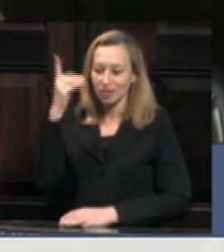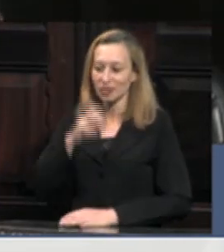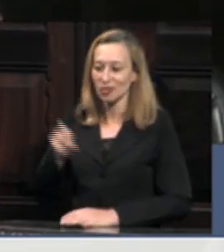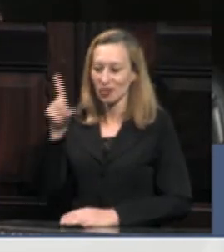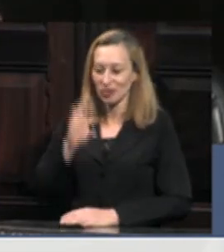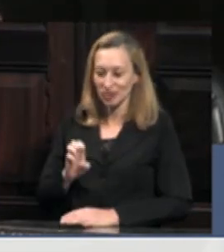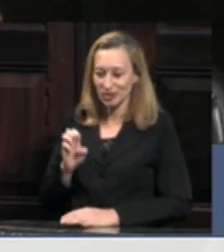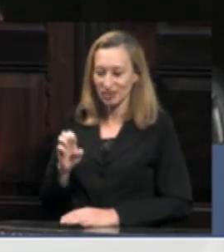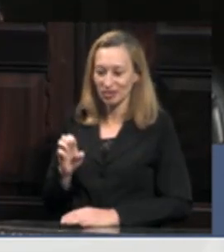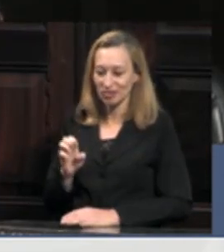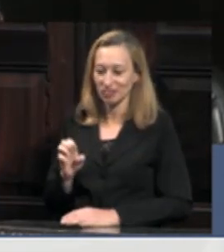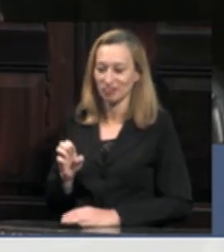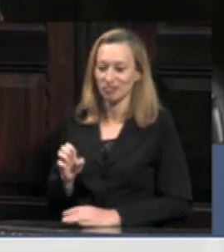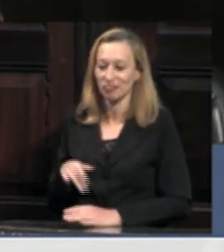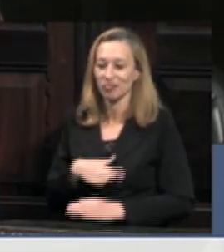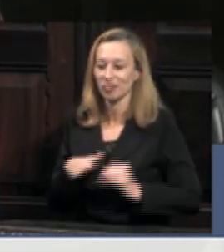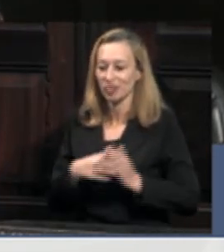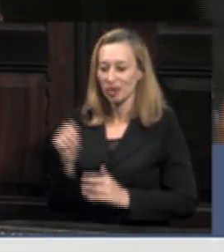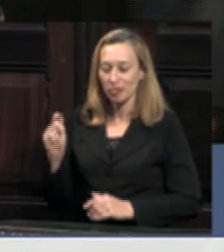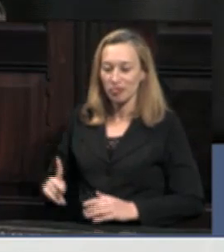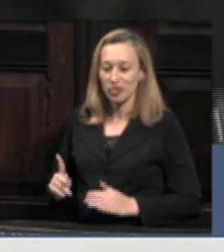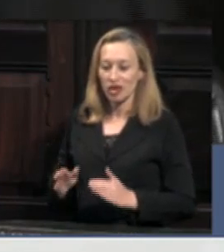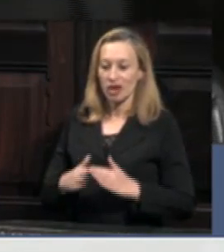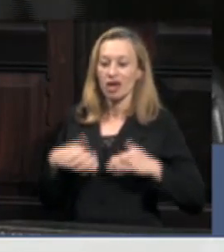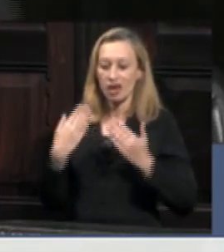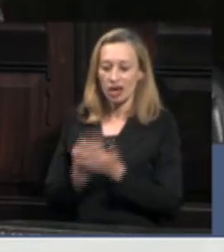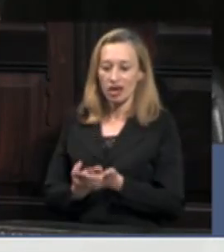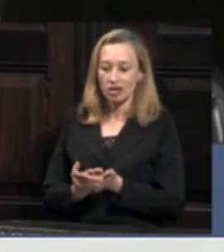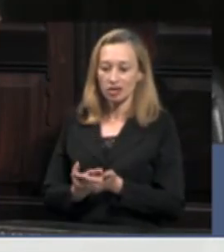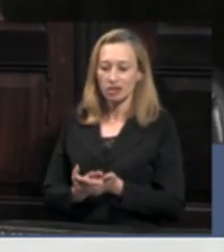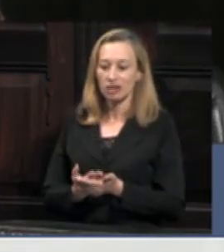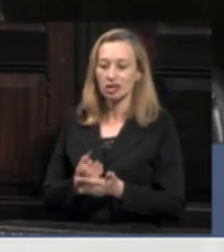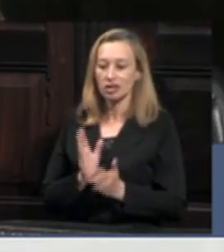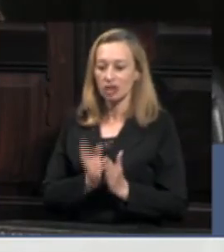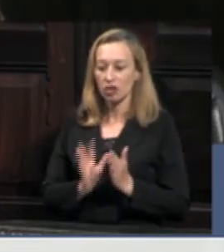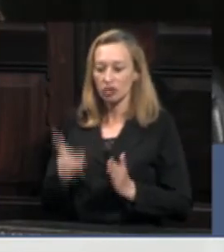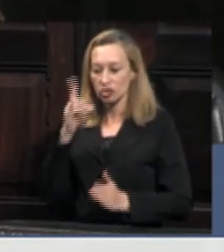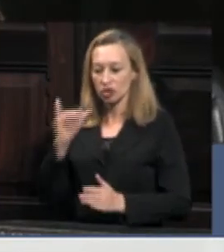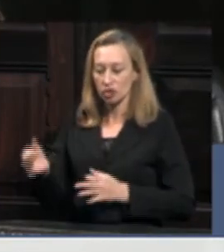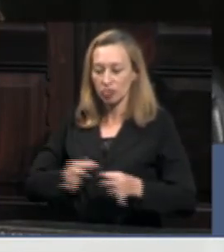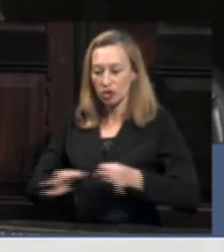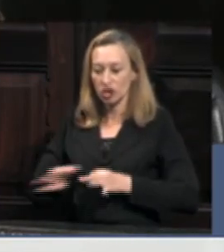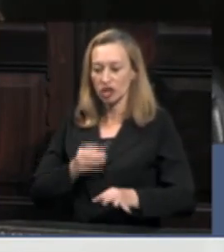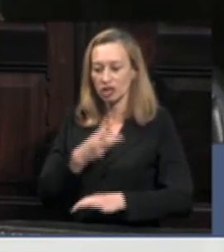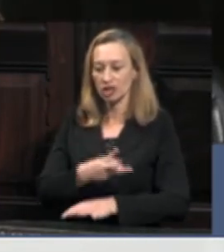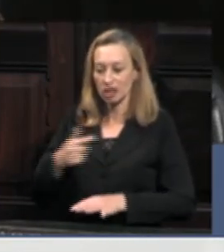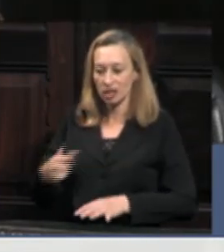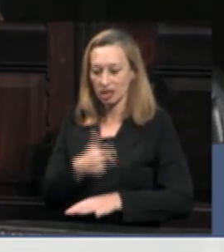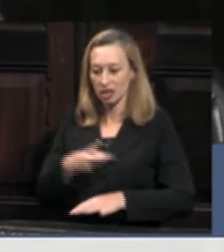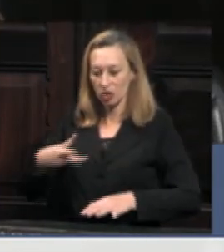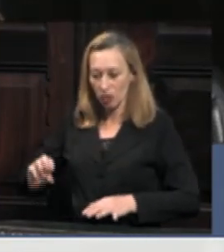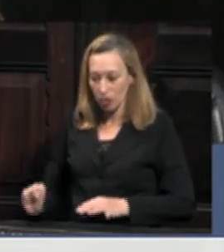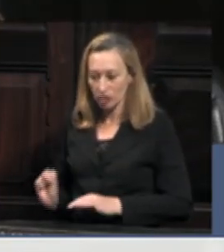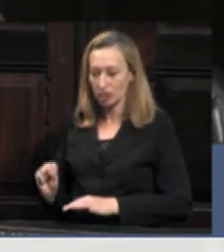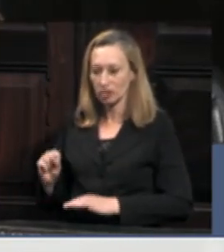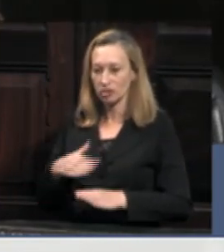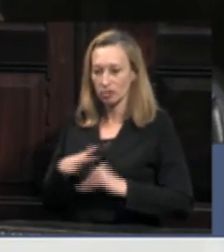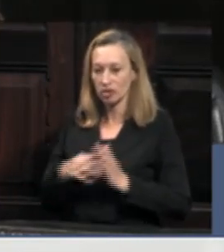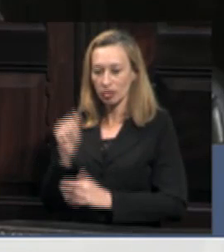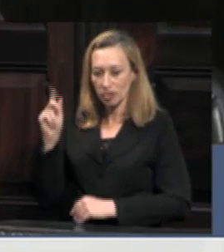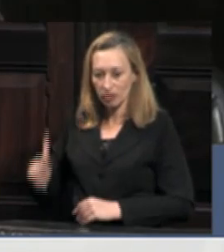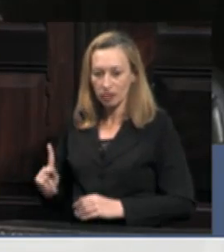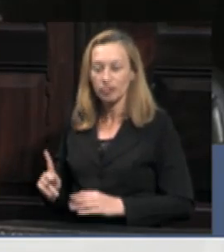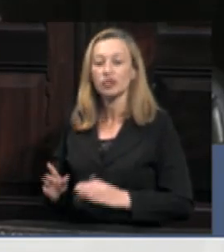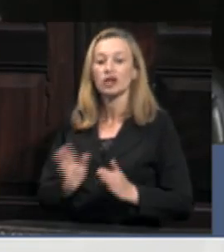que aprovam, nesse estão aprovados. Requer inclusão na ordem do dia do projeto de lei 3773/2018, deputado Valdec Carneiro. Senhores que aprovam, nesse estão aprovados.